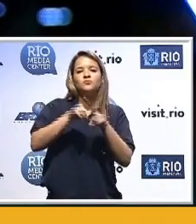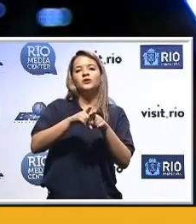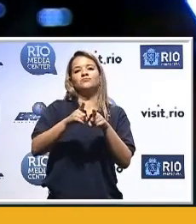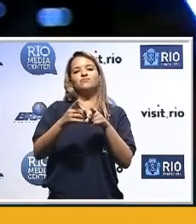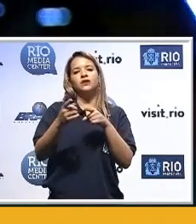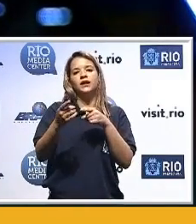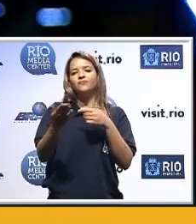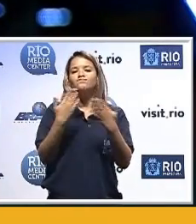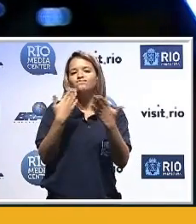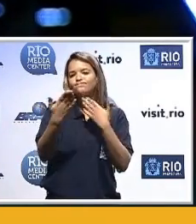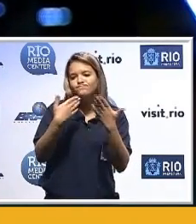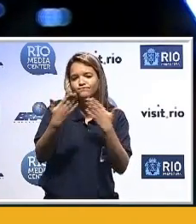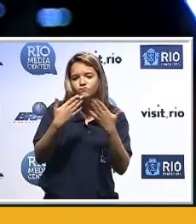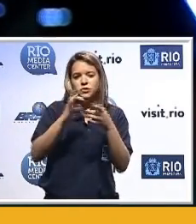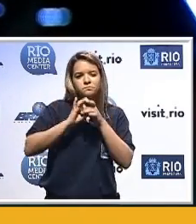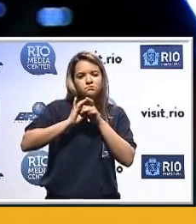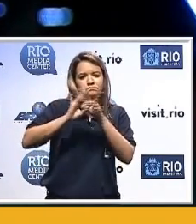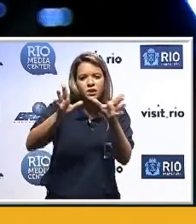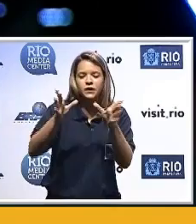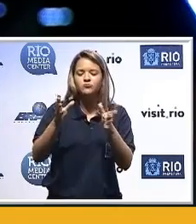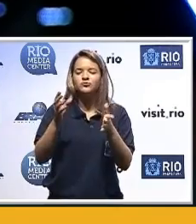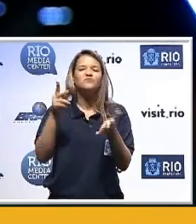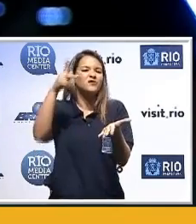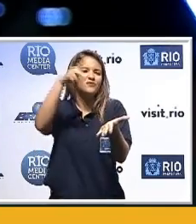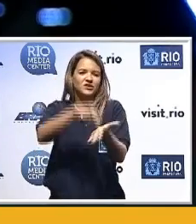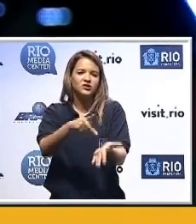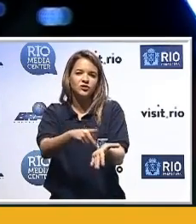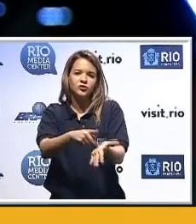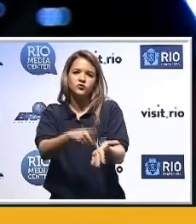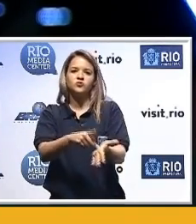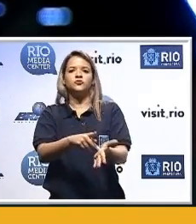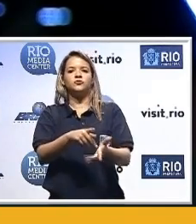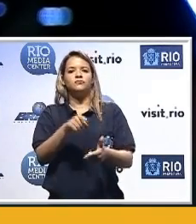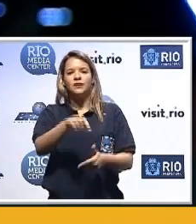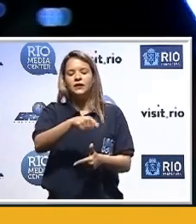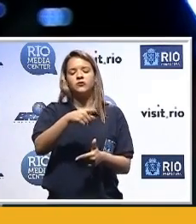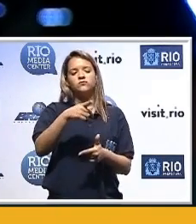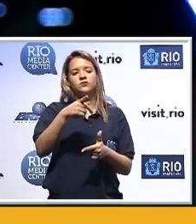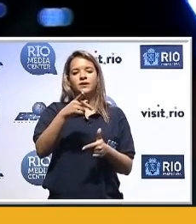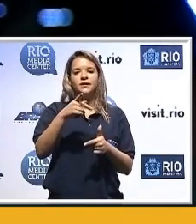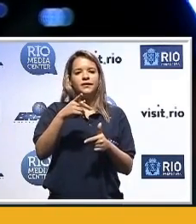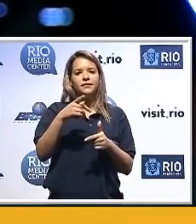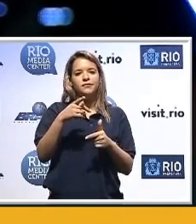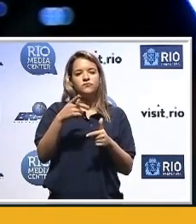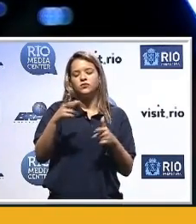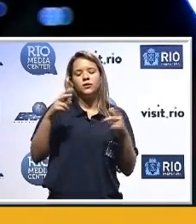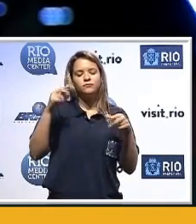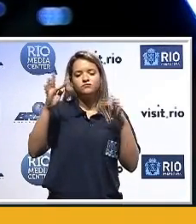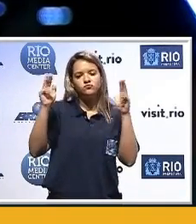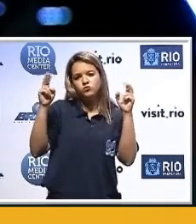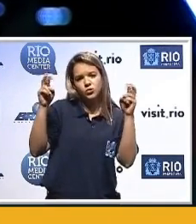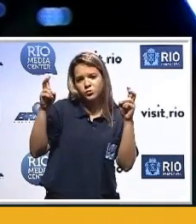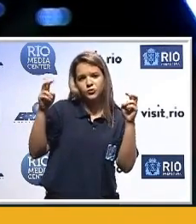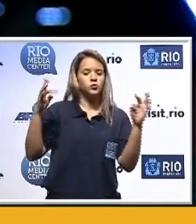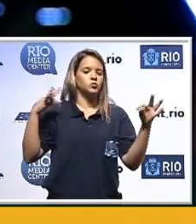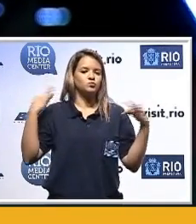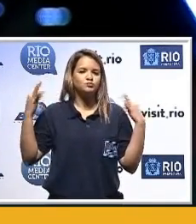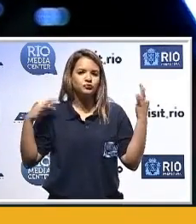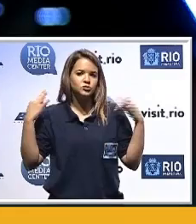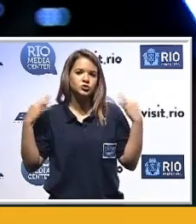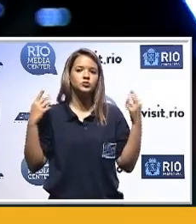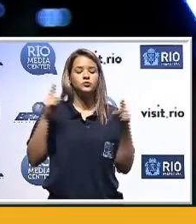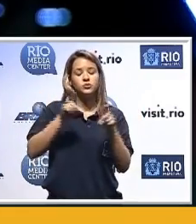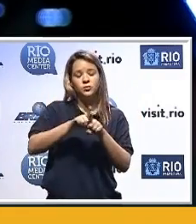mais franco, mais aberto entre os órgãos relacionados ao turismo e as prefeituras locais. E